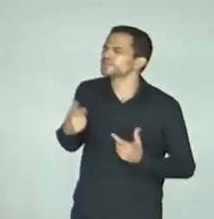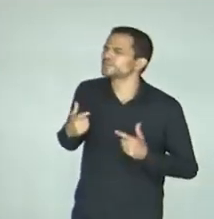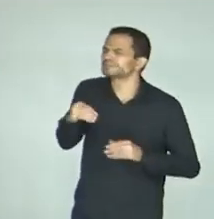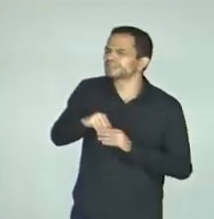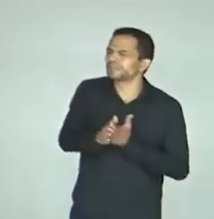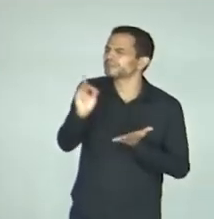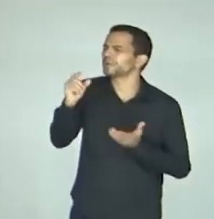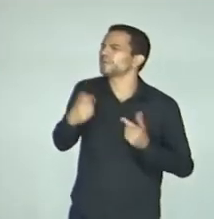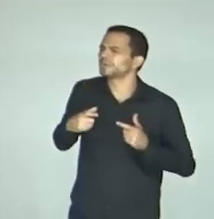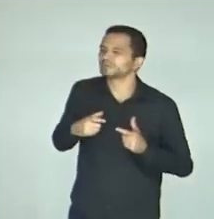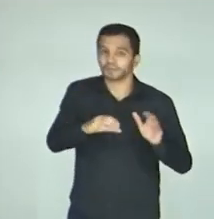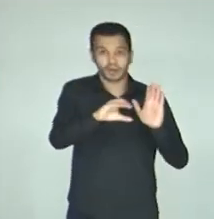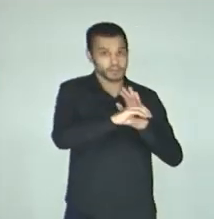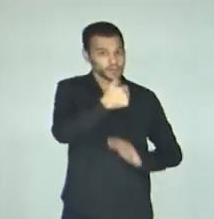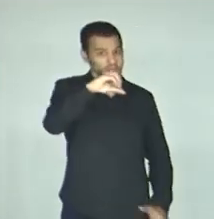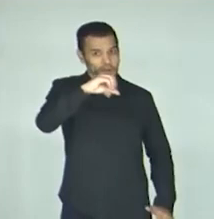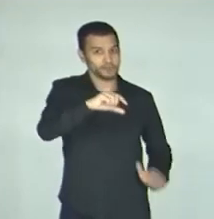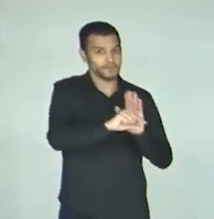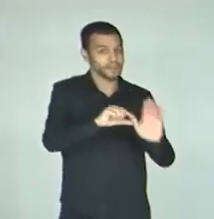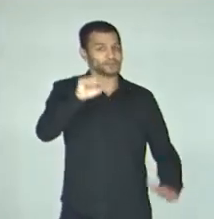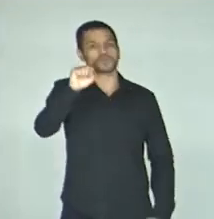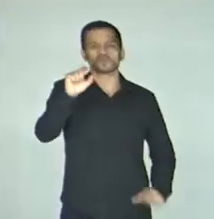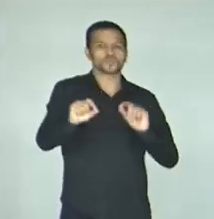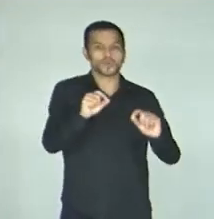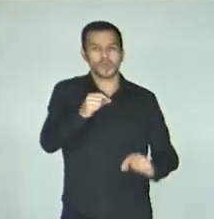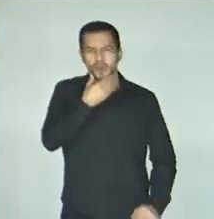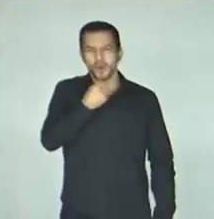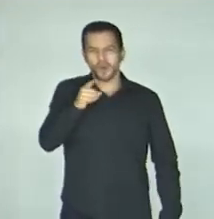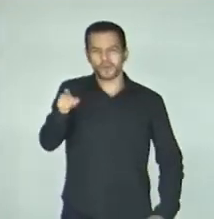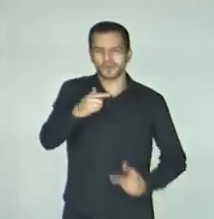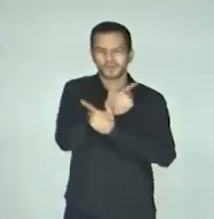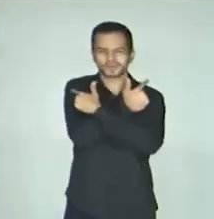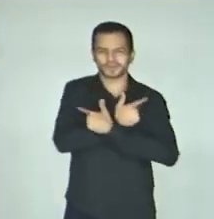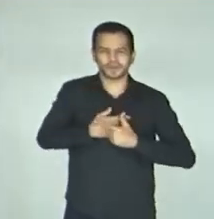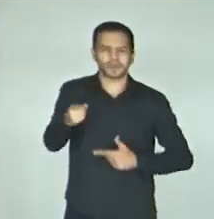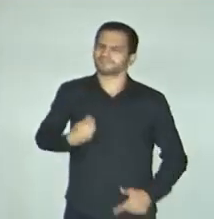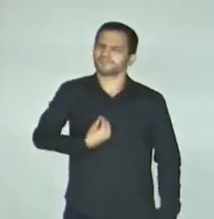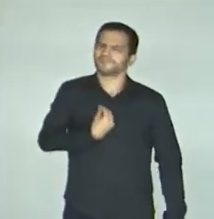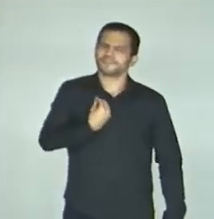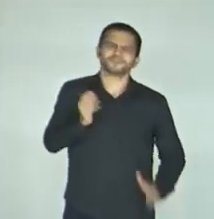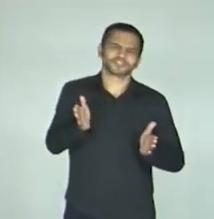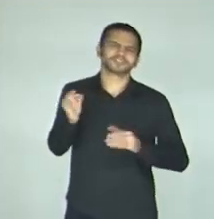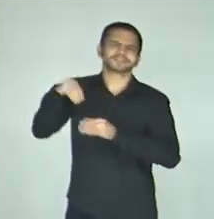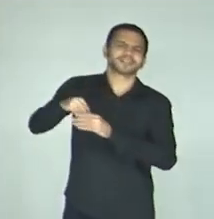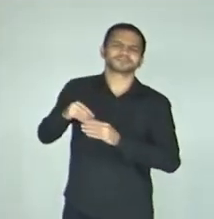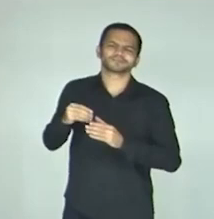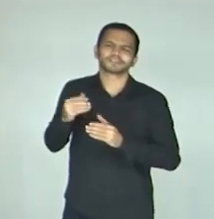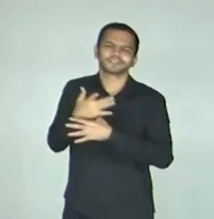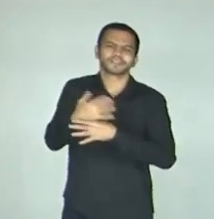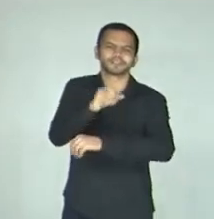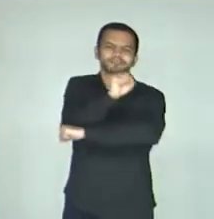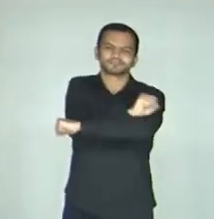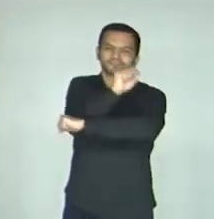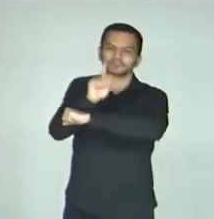partir do verso 8 nós temos um momento em que loja está vivendo agora em Sodoma ele é um empresário bem-sucedido tá